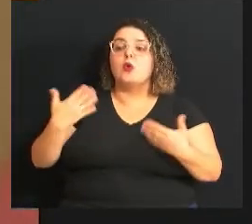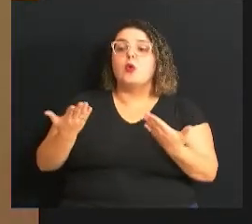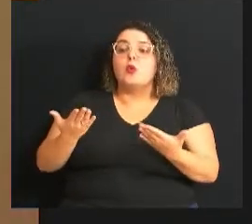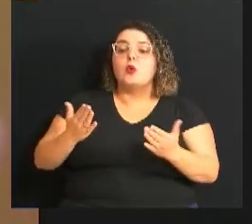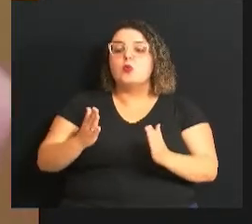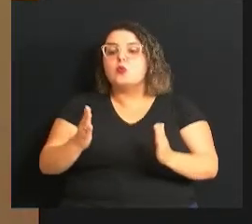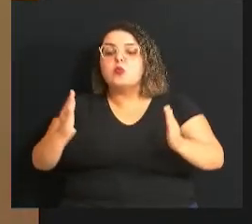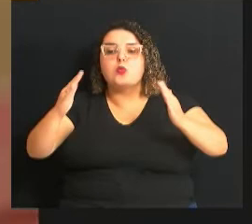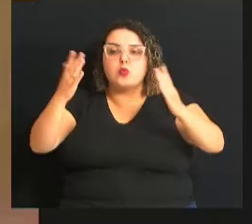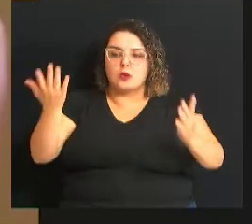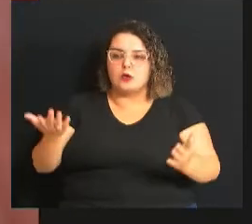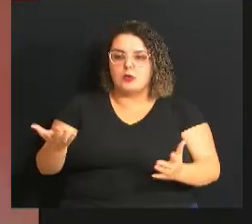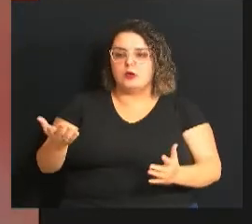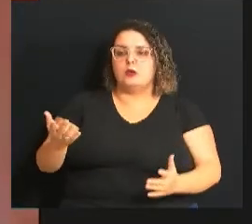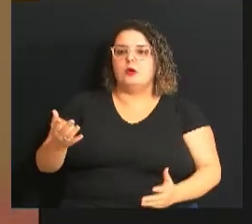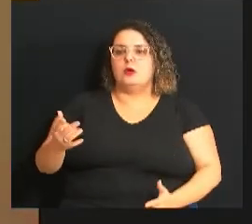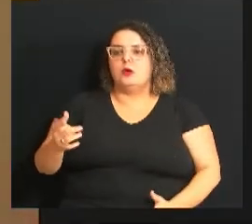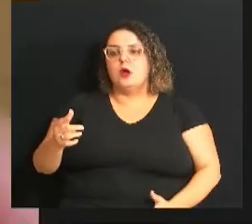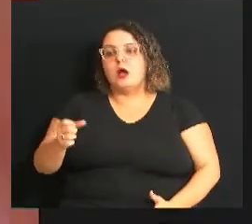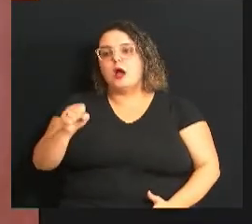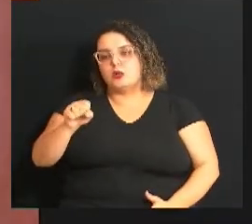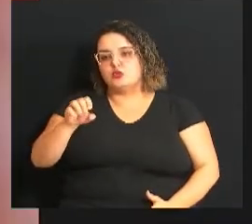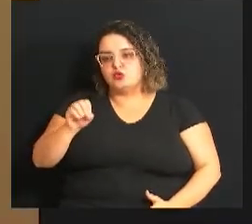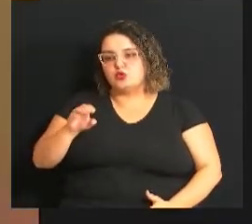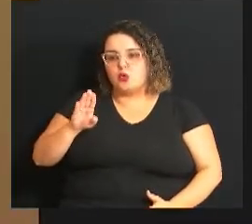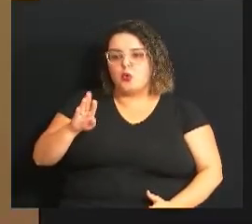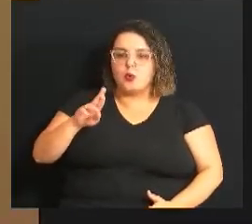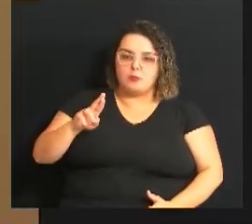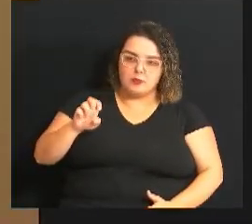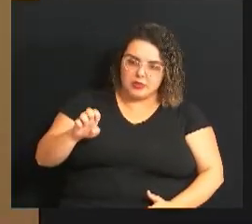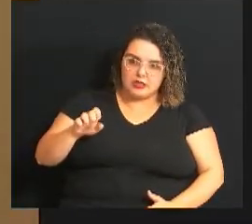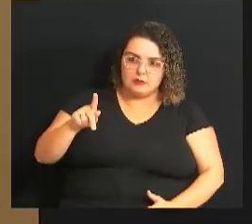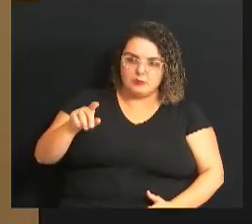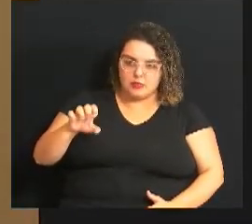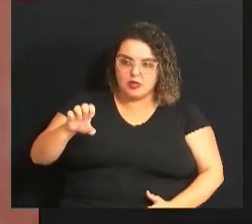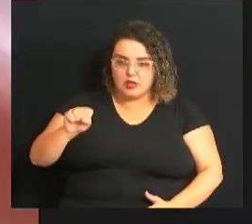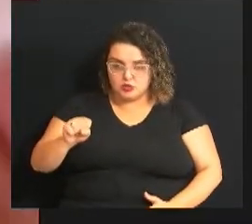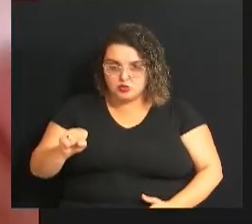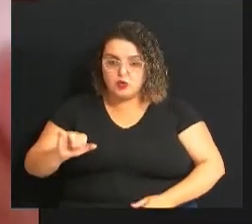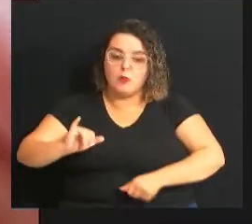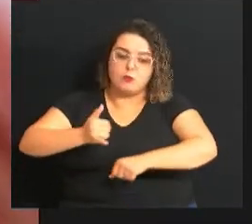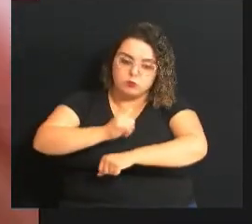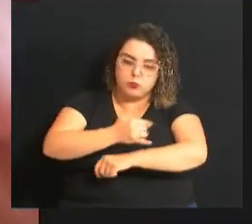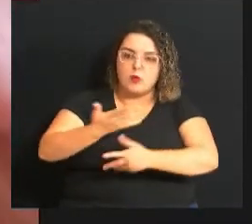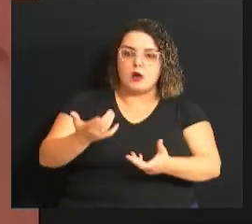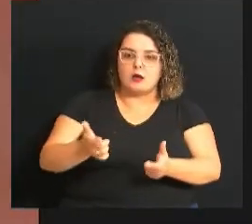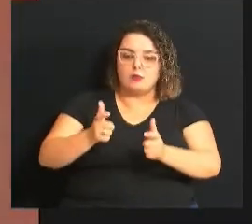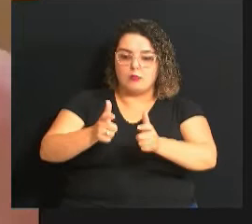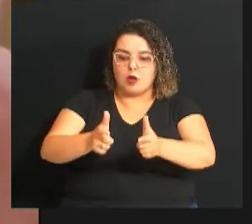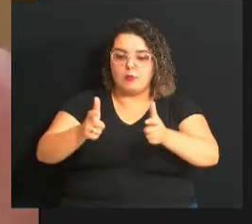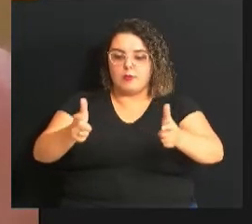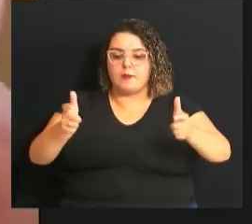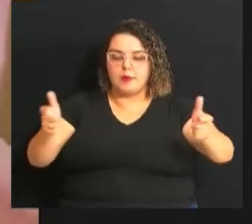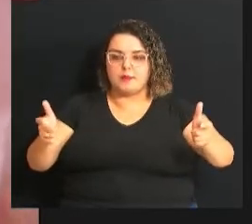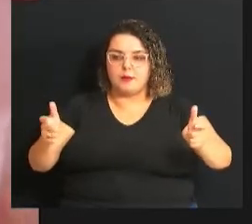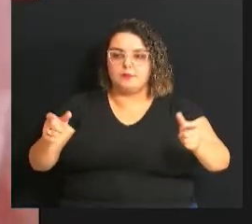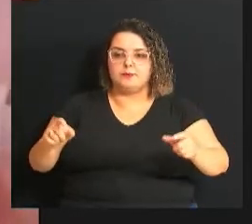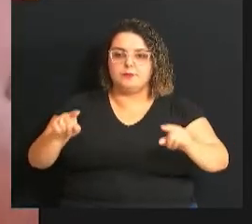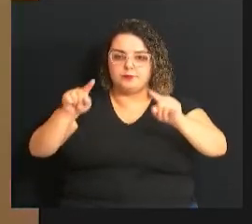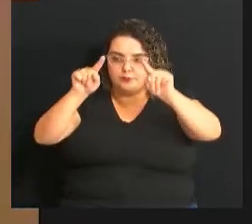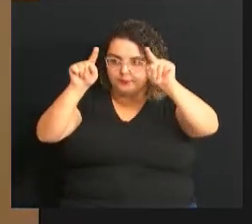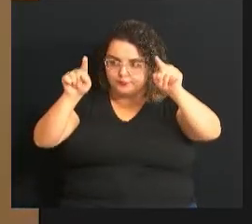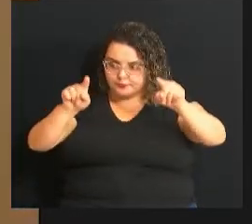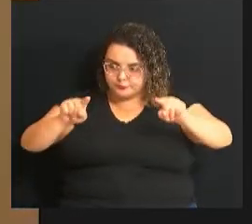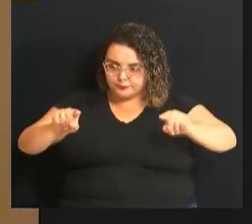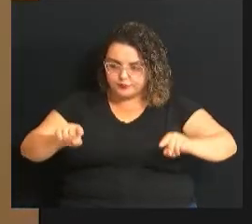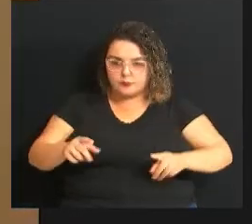Então, é lógico, sobrepeso e obesidade são graduações de gravidade, né? Então, a gente vai olhar na curva da OMC onde que